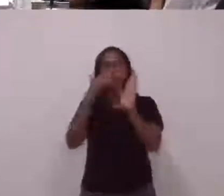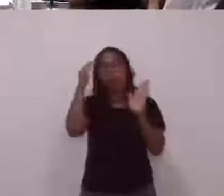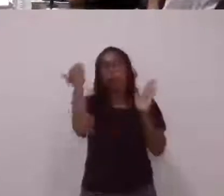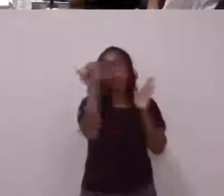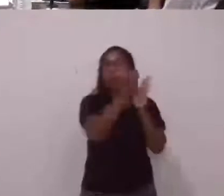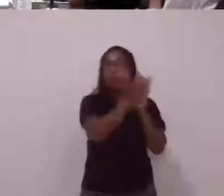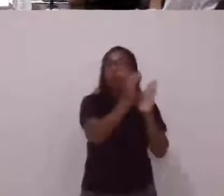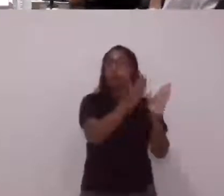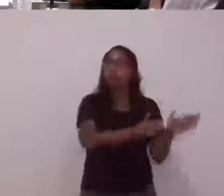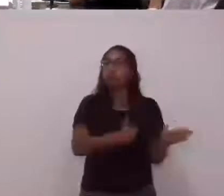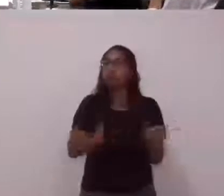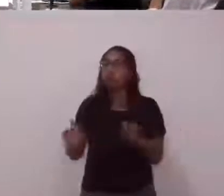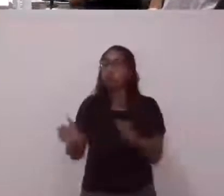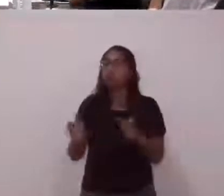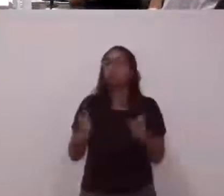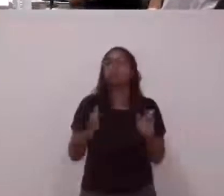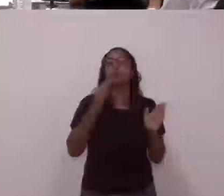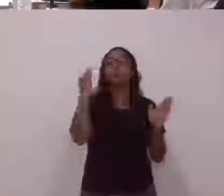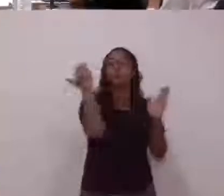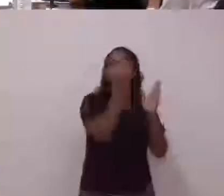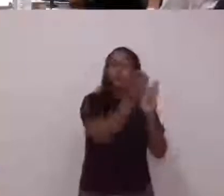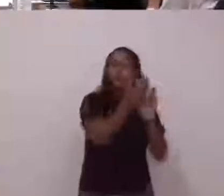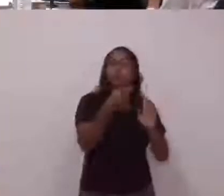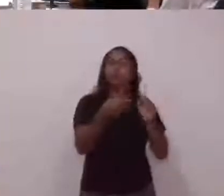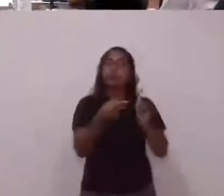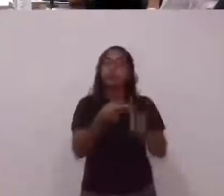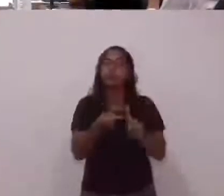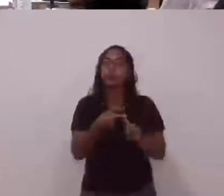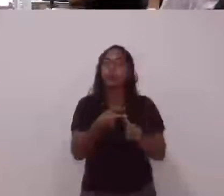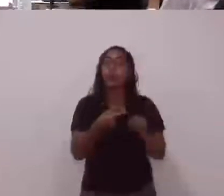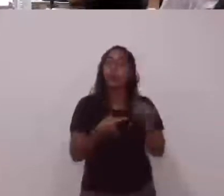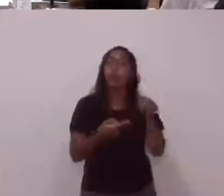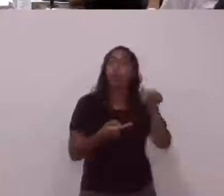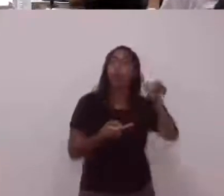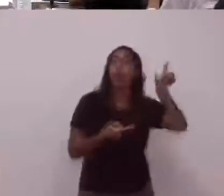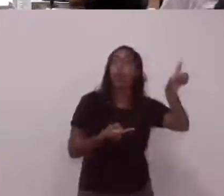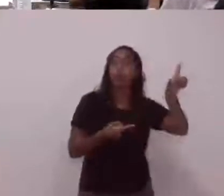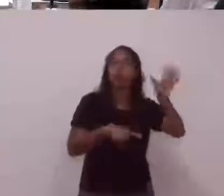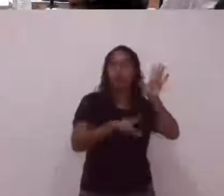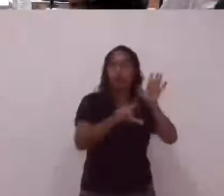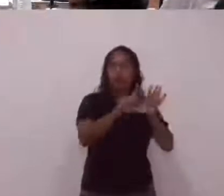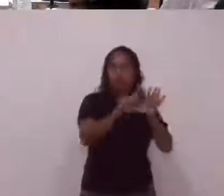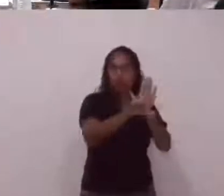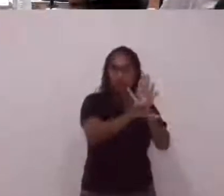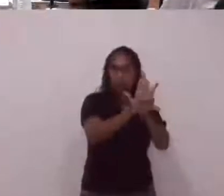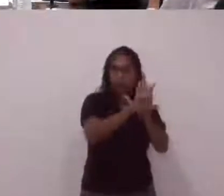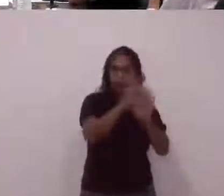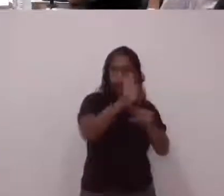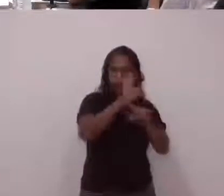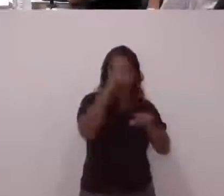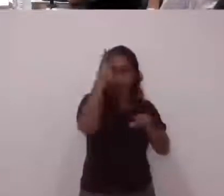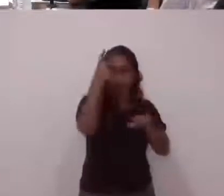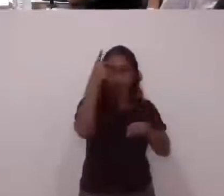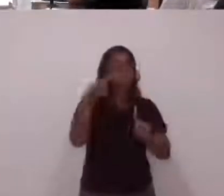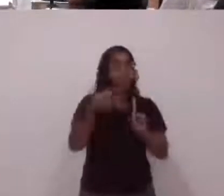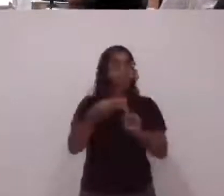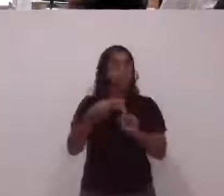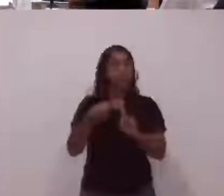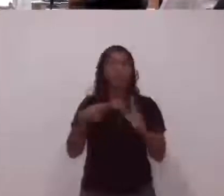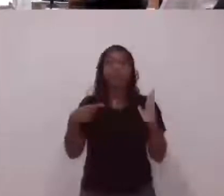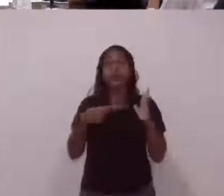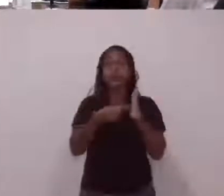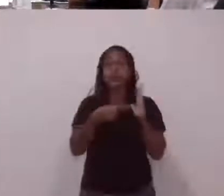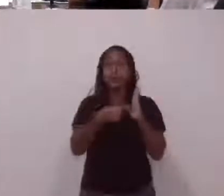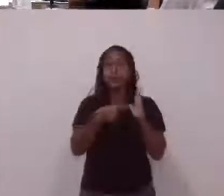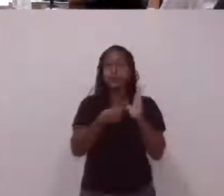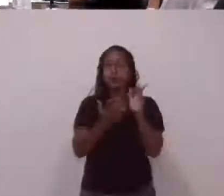rito se outro não for estabelecido pela legislação do Estado respectivo. 1. A denúncia escrita